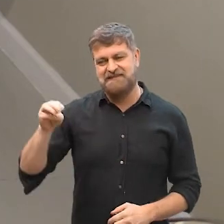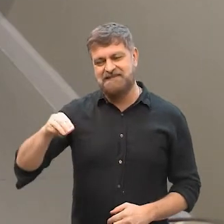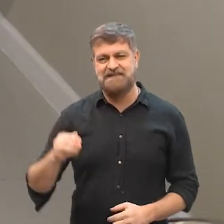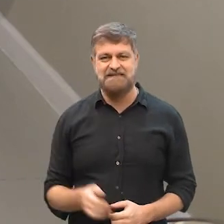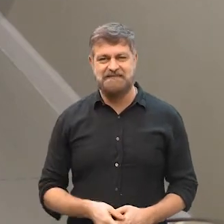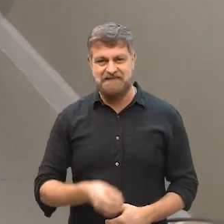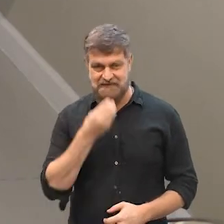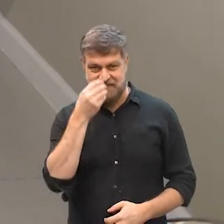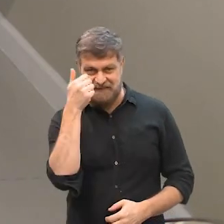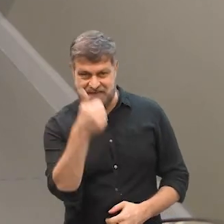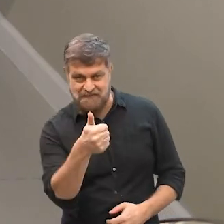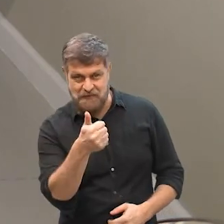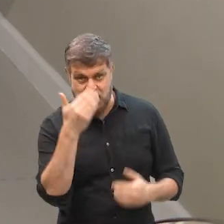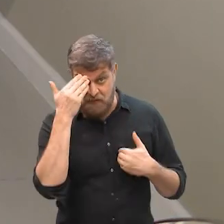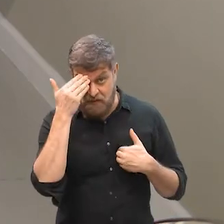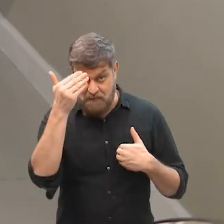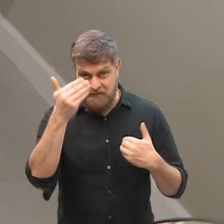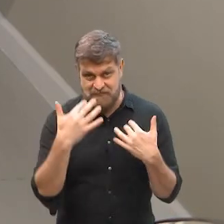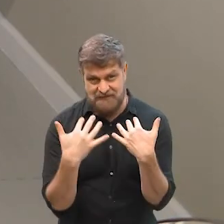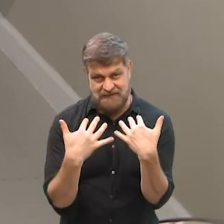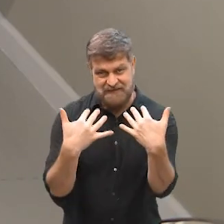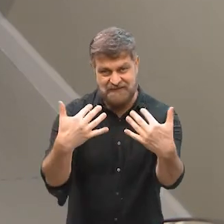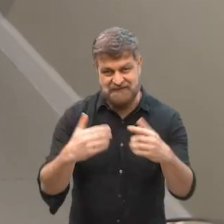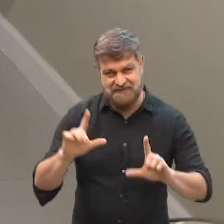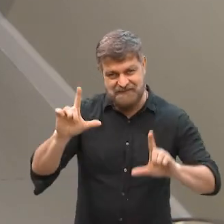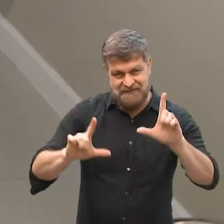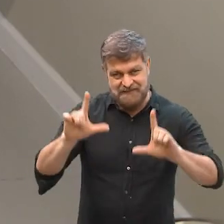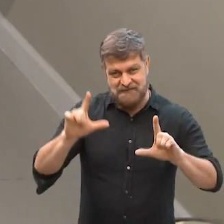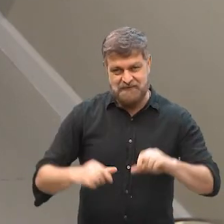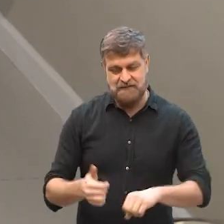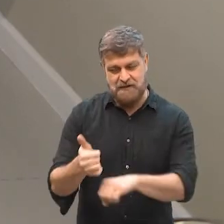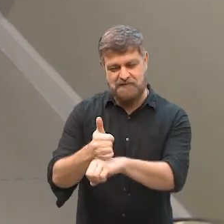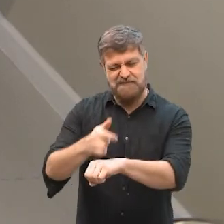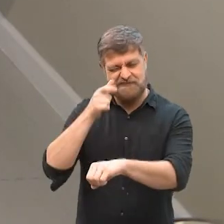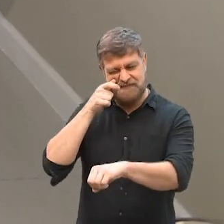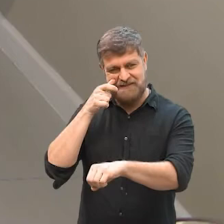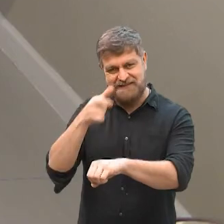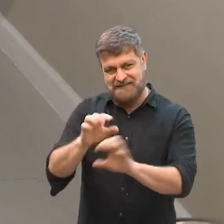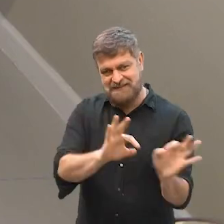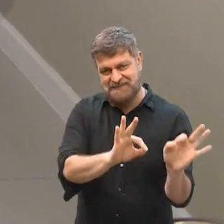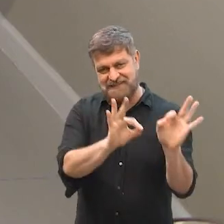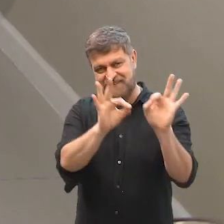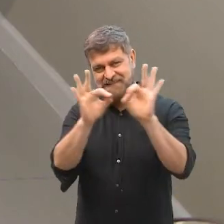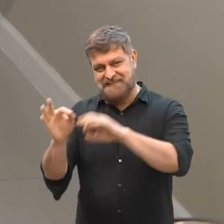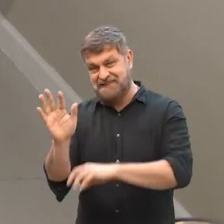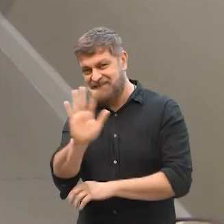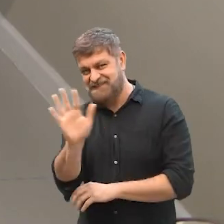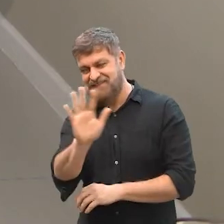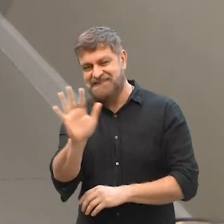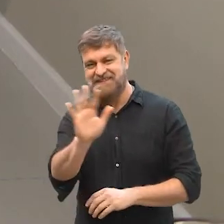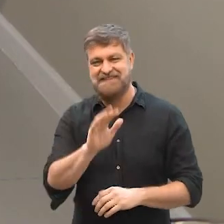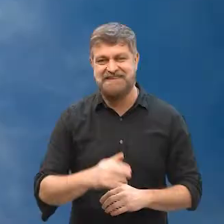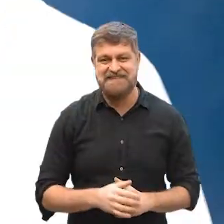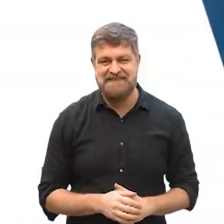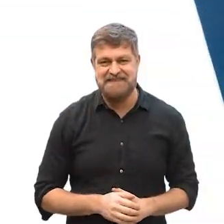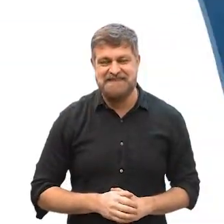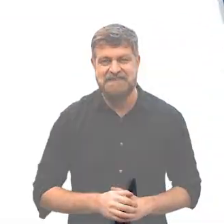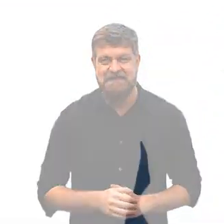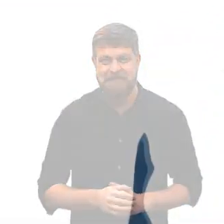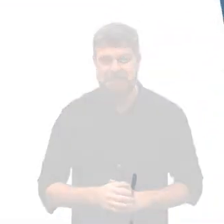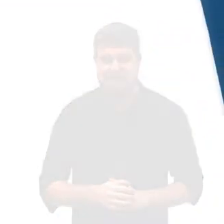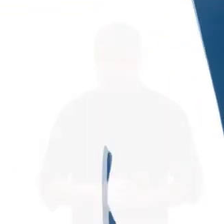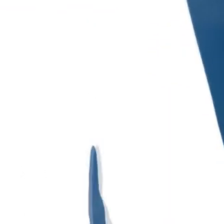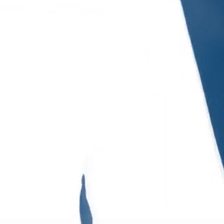Então tá bom, pessoal. Muito obrigado para você que acompanhou mais uma edição do quadro Se Liga na Profissão. Tchau!